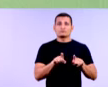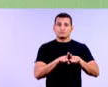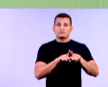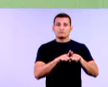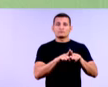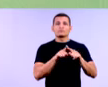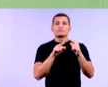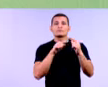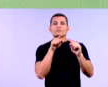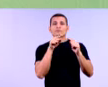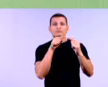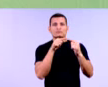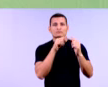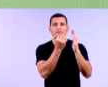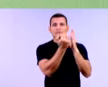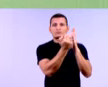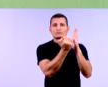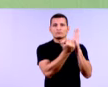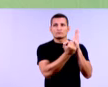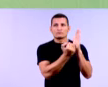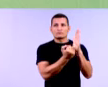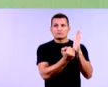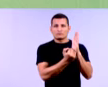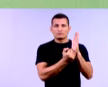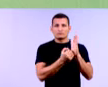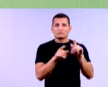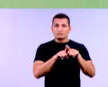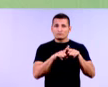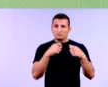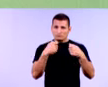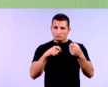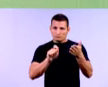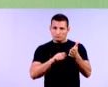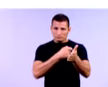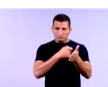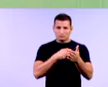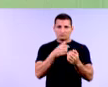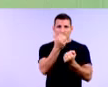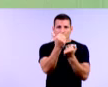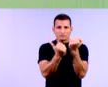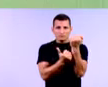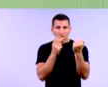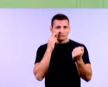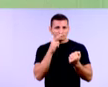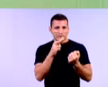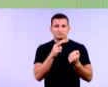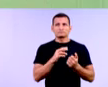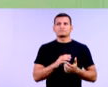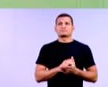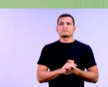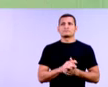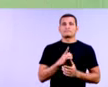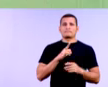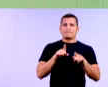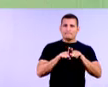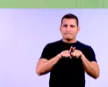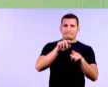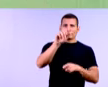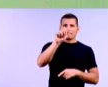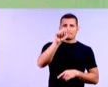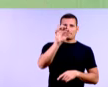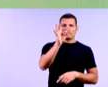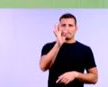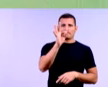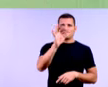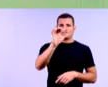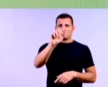E a assinatura, identificação. porque é importantíssimo. Certo. Temos também uma ata. Na ata,